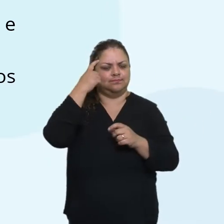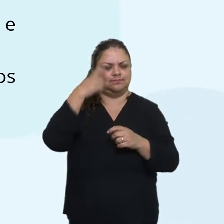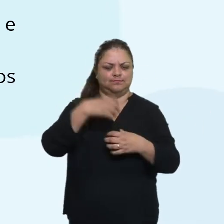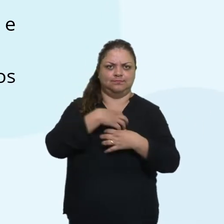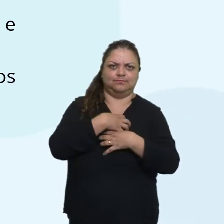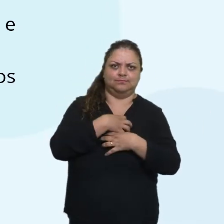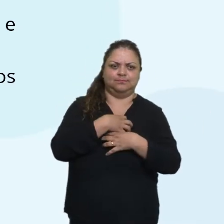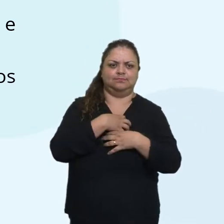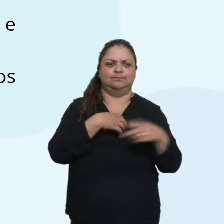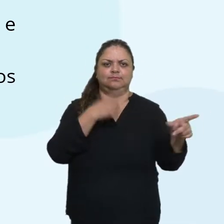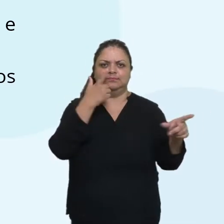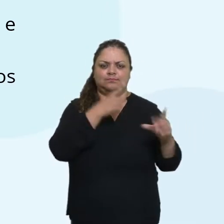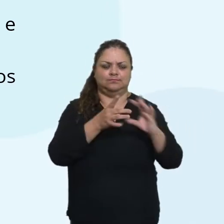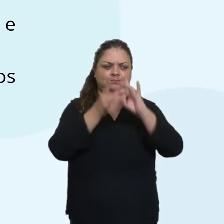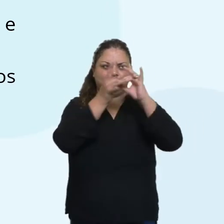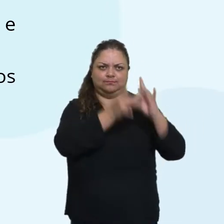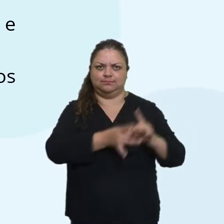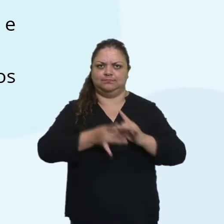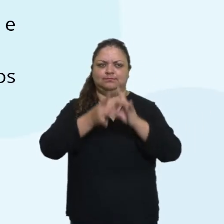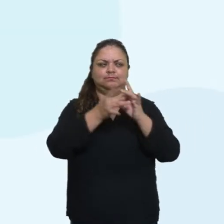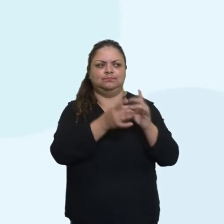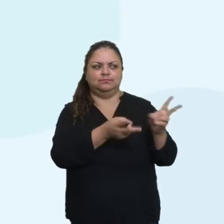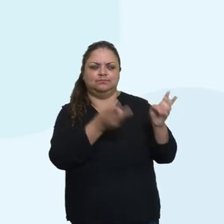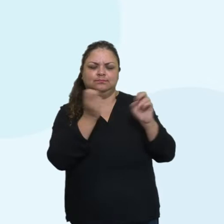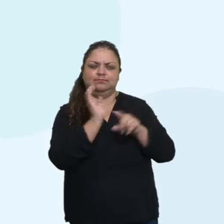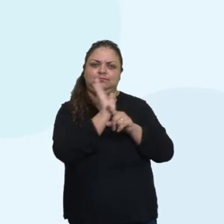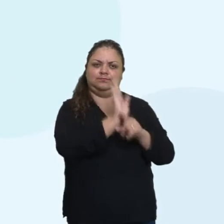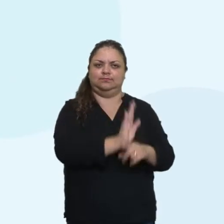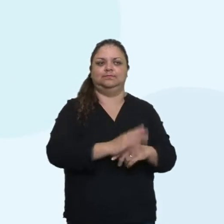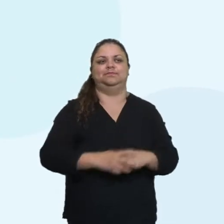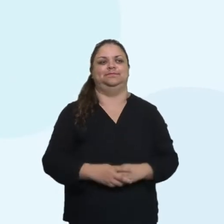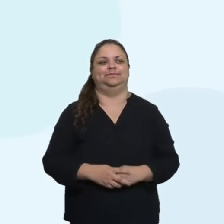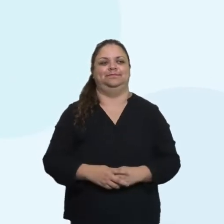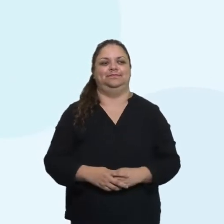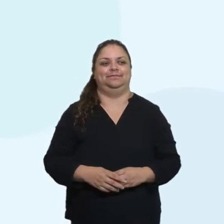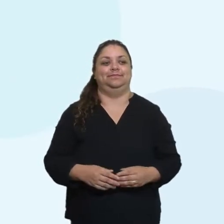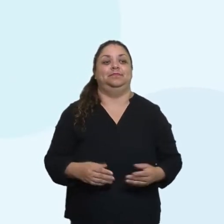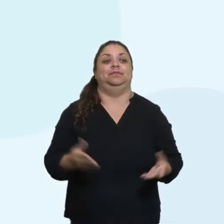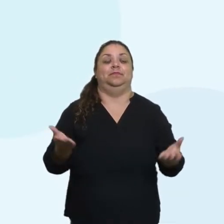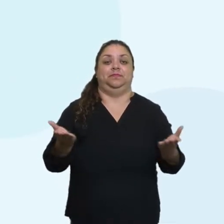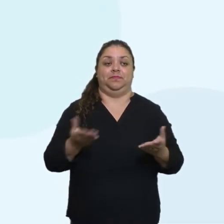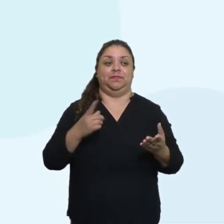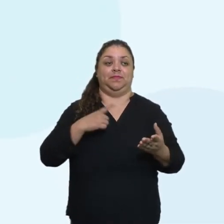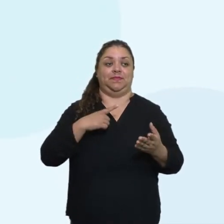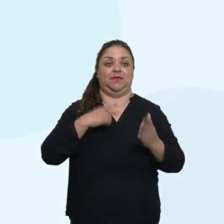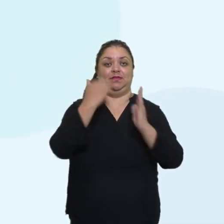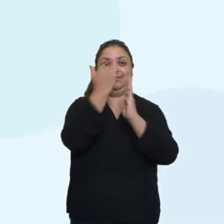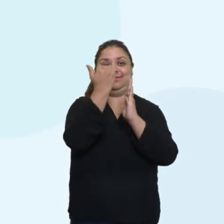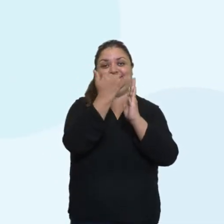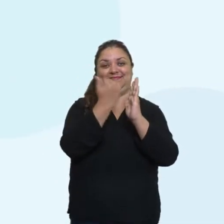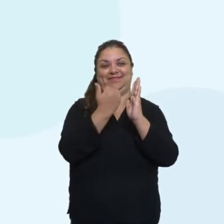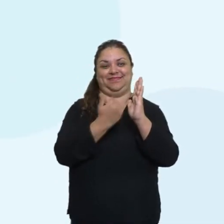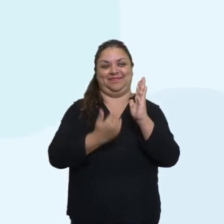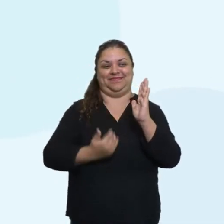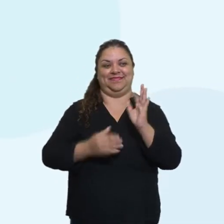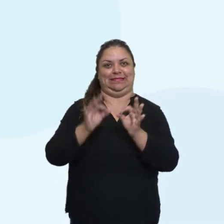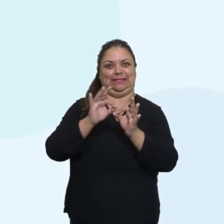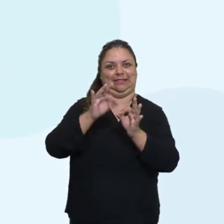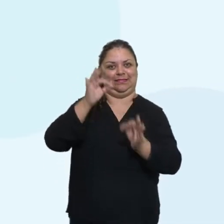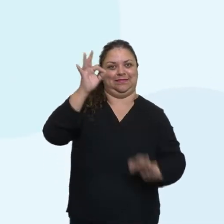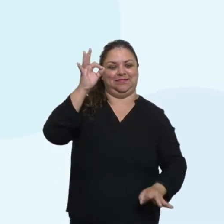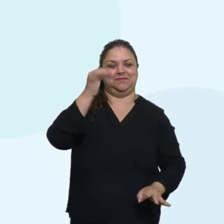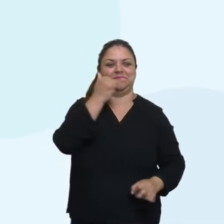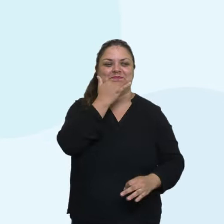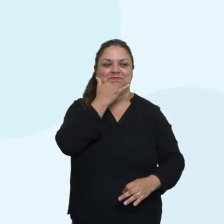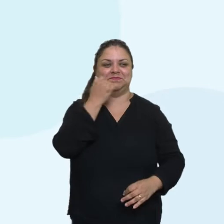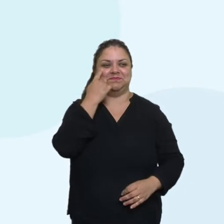em conjunto então para isso a gente tem aqui o percurso da pauta né só falta um pouquinho ou não vamos